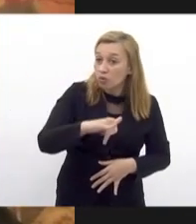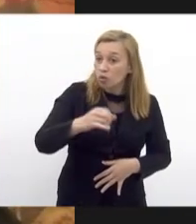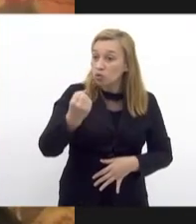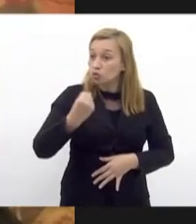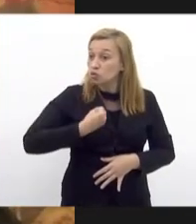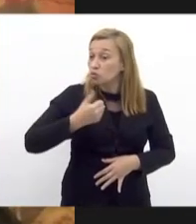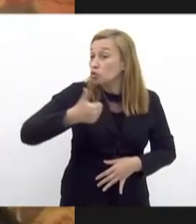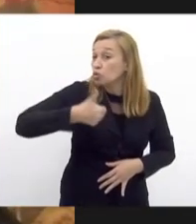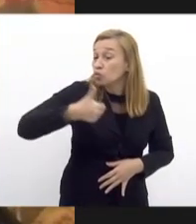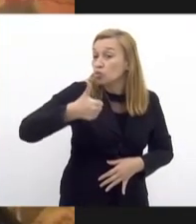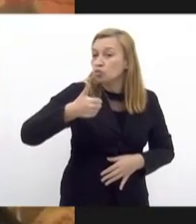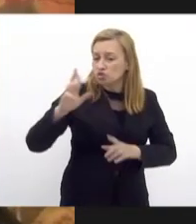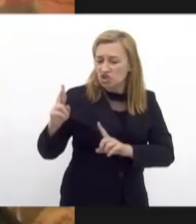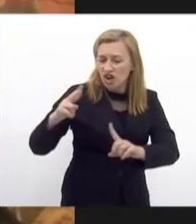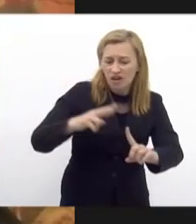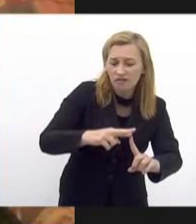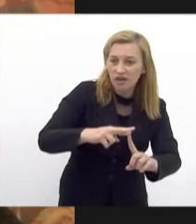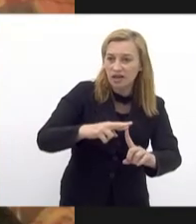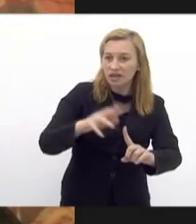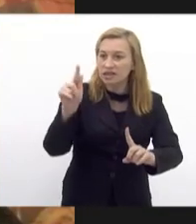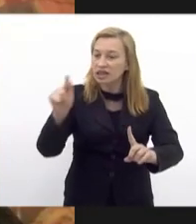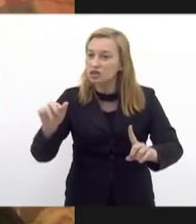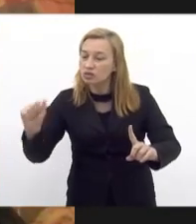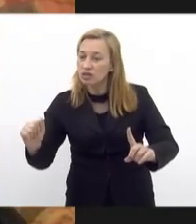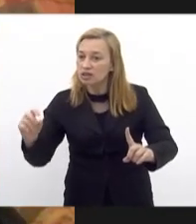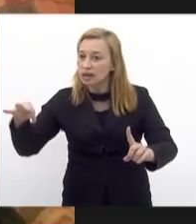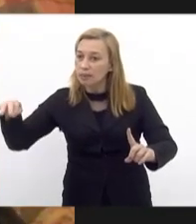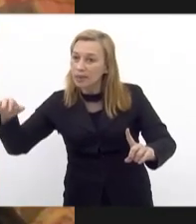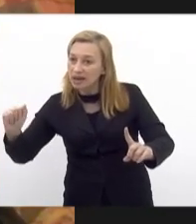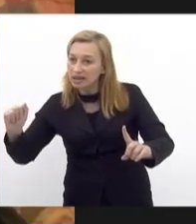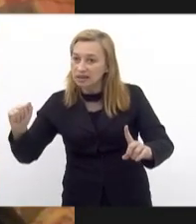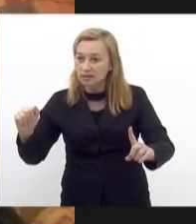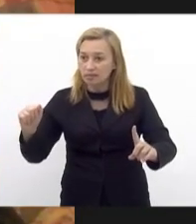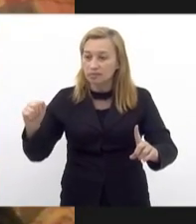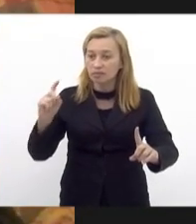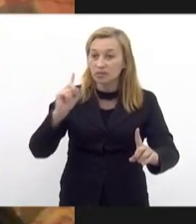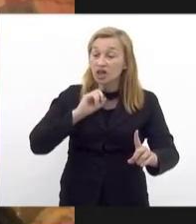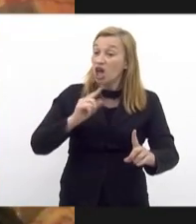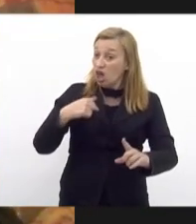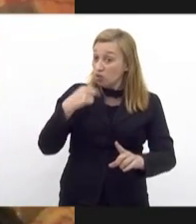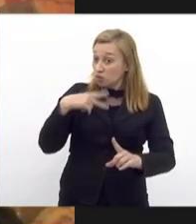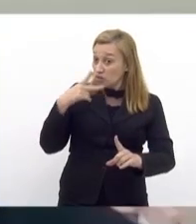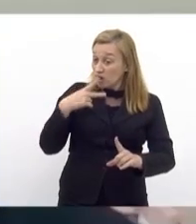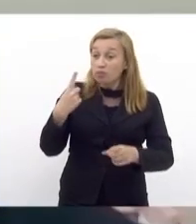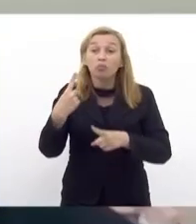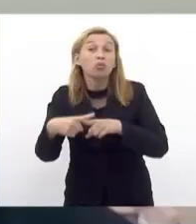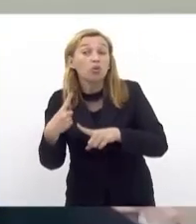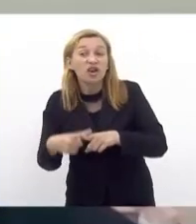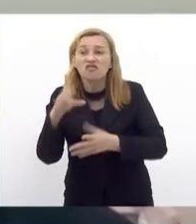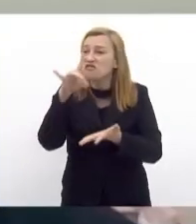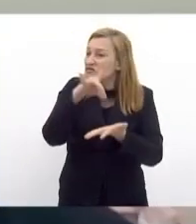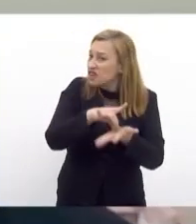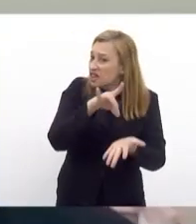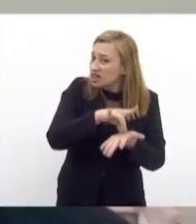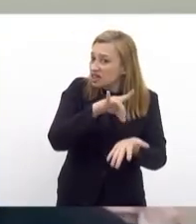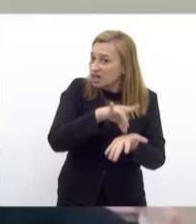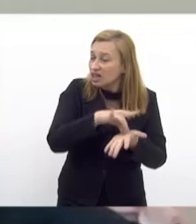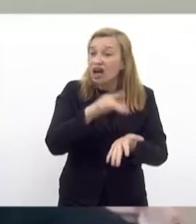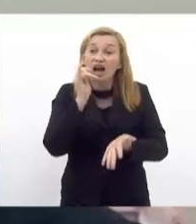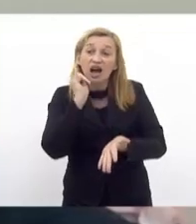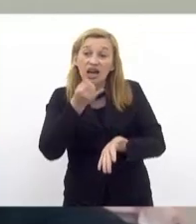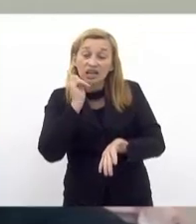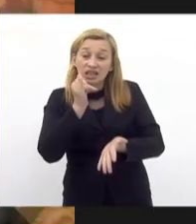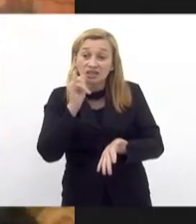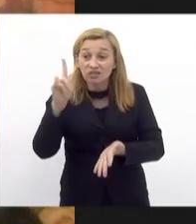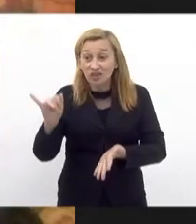1 de preferência da Zona da Mata Mineira. Eu estou falando isso porque, realmente, a narrativa